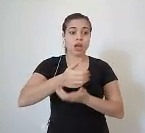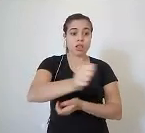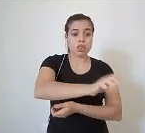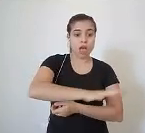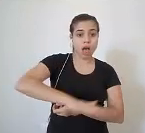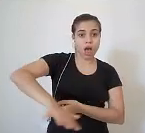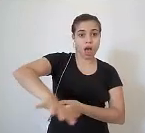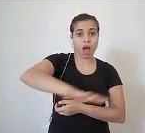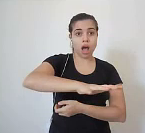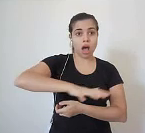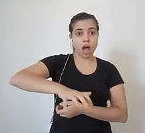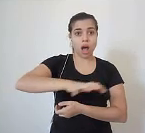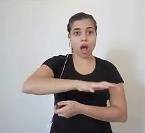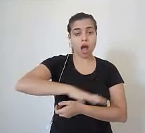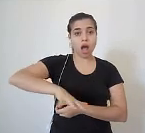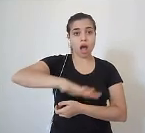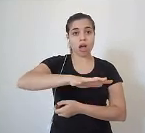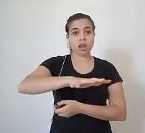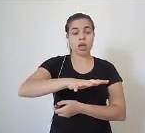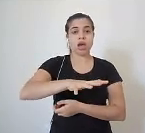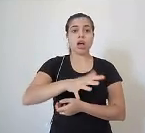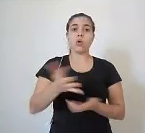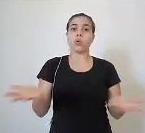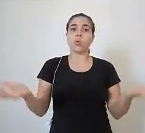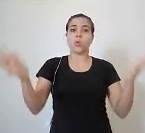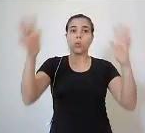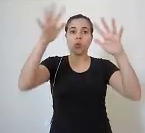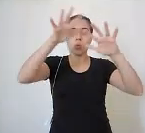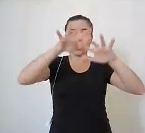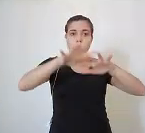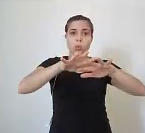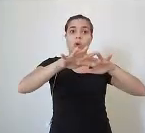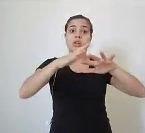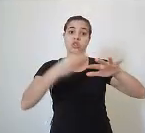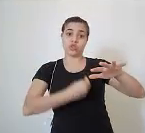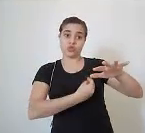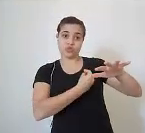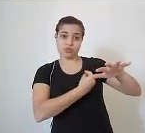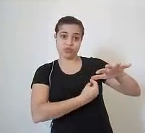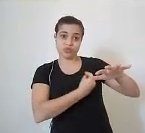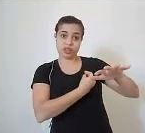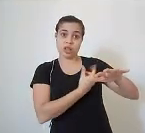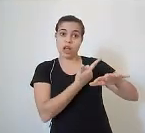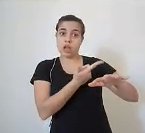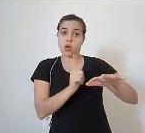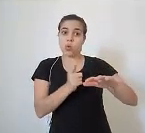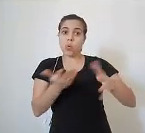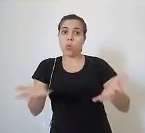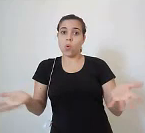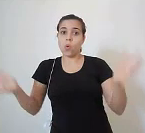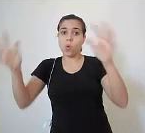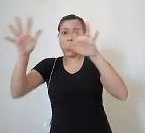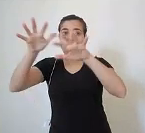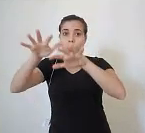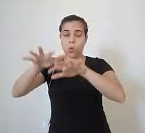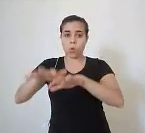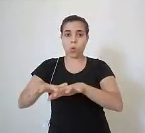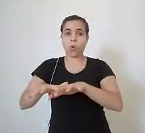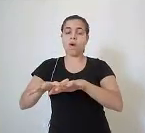de um ecossistema, nós temos a interação do meio biótico, né, dos seres vivos, com o meio abiótico,